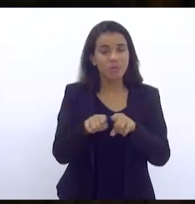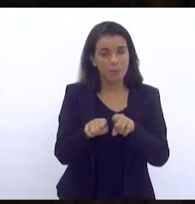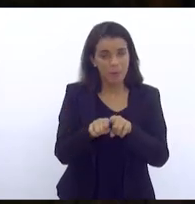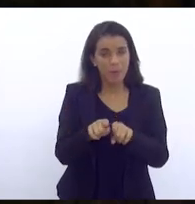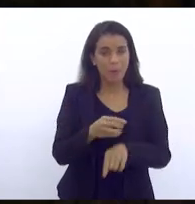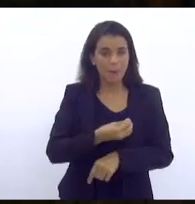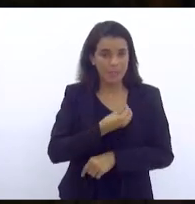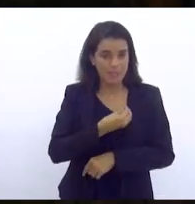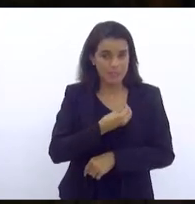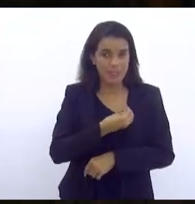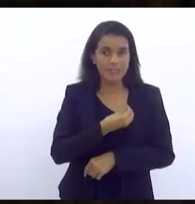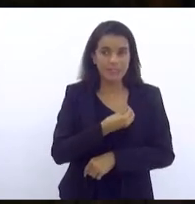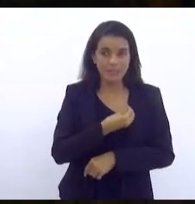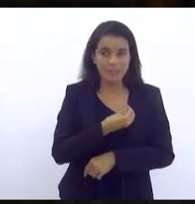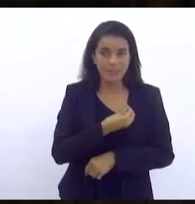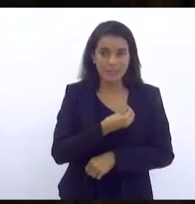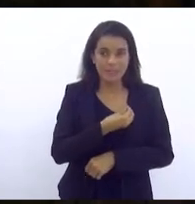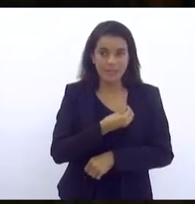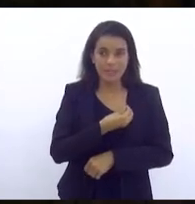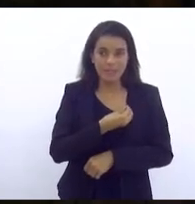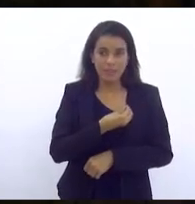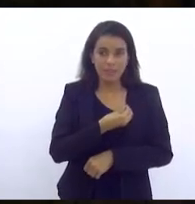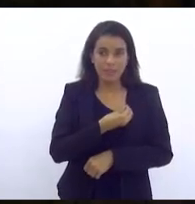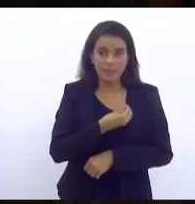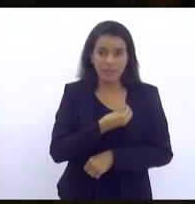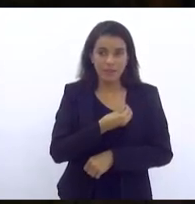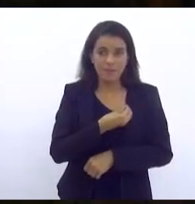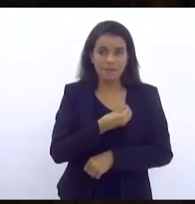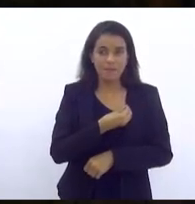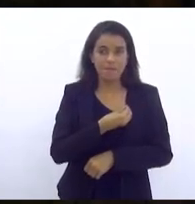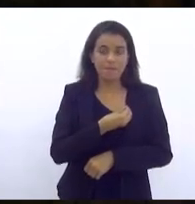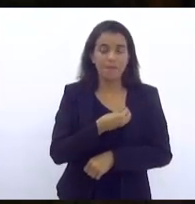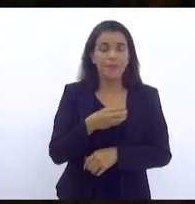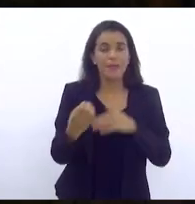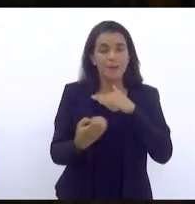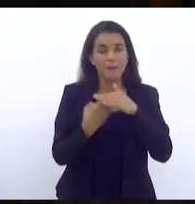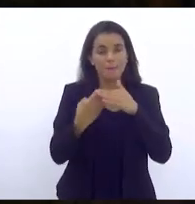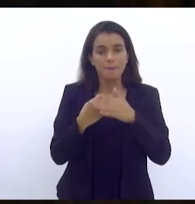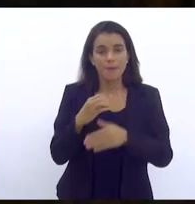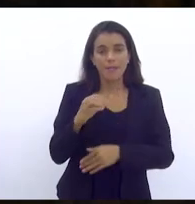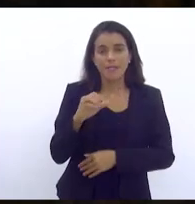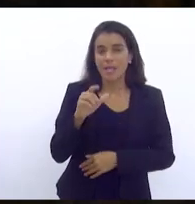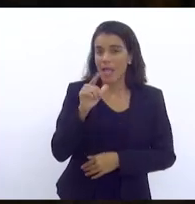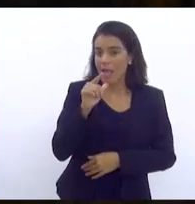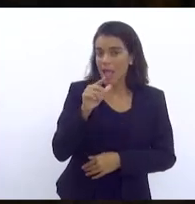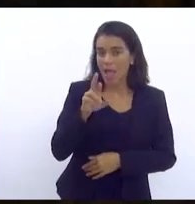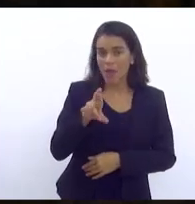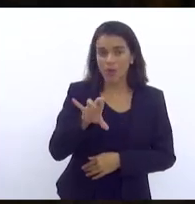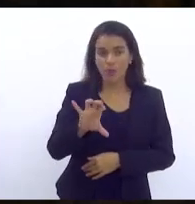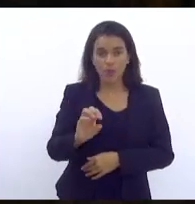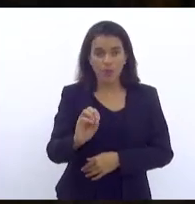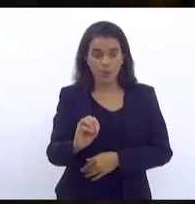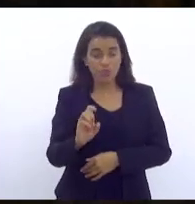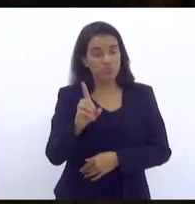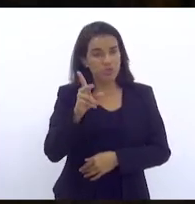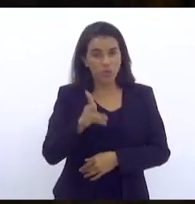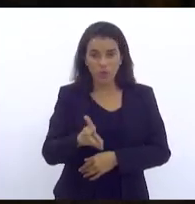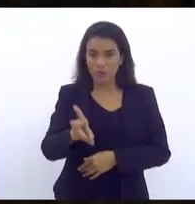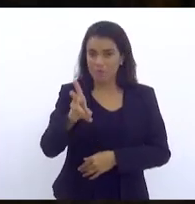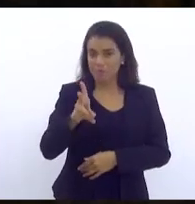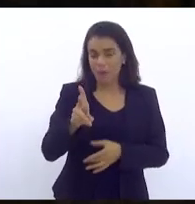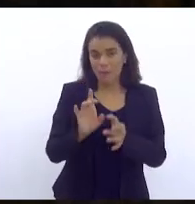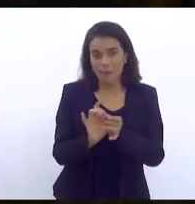também com a presença da da águas do rio mas que bom que você coloca aqui novamente à disposição porque